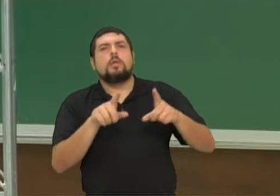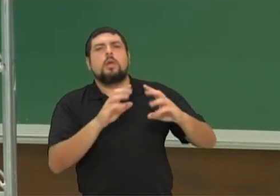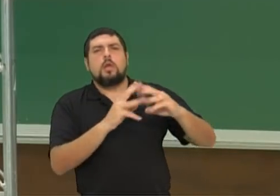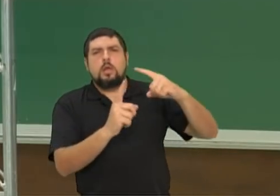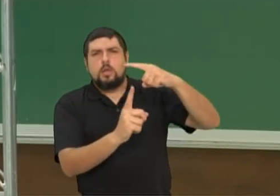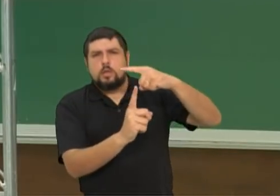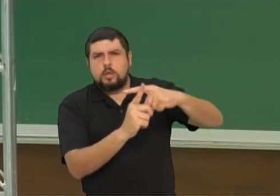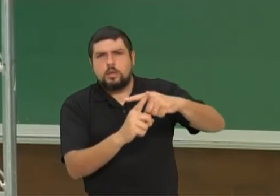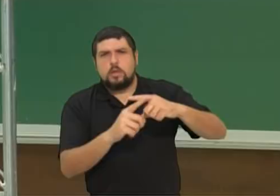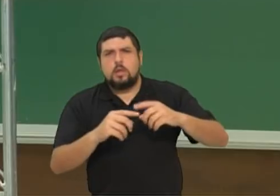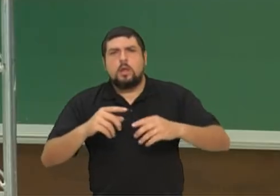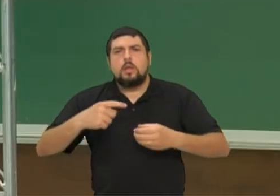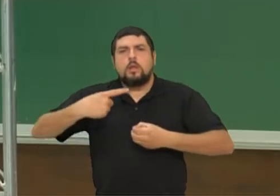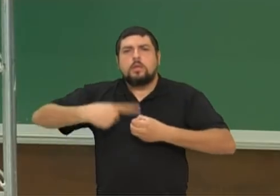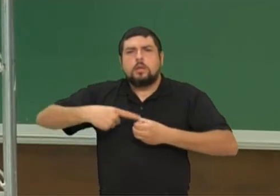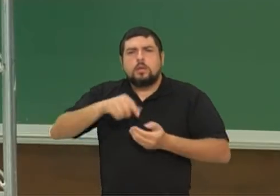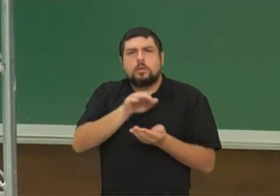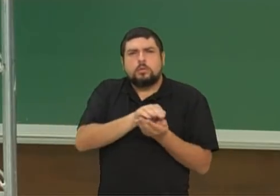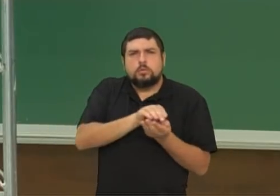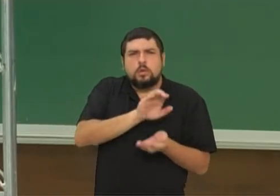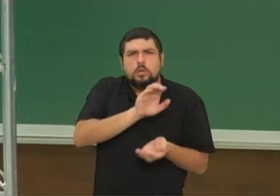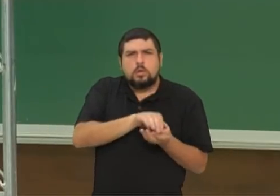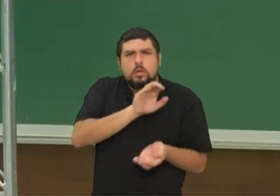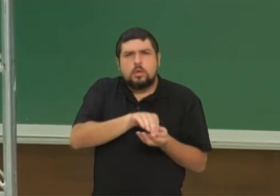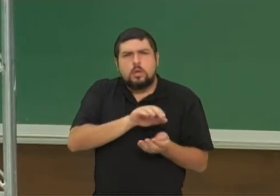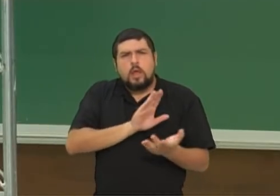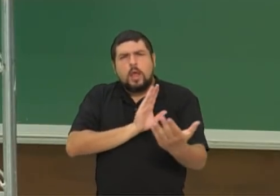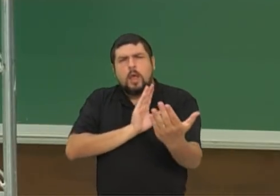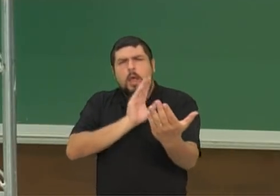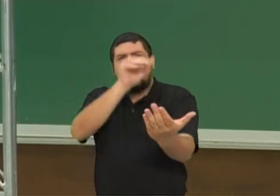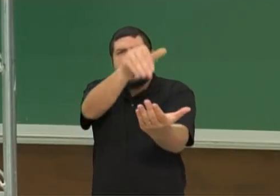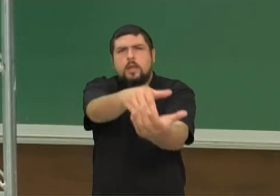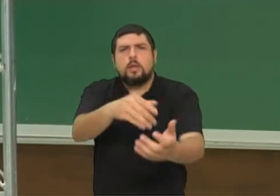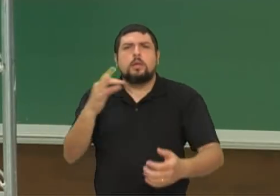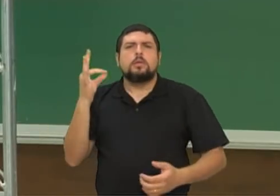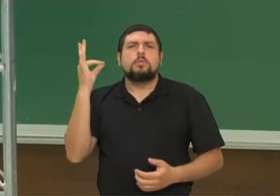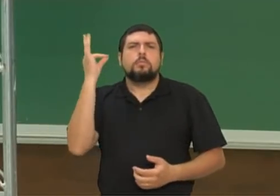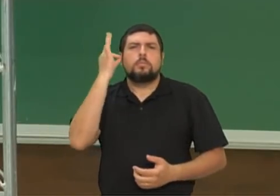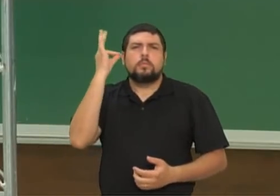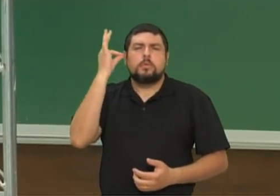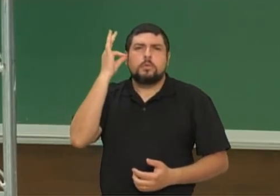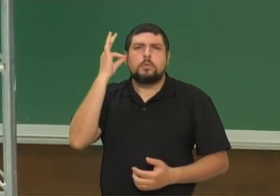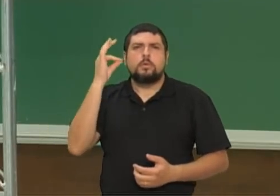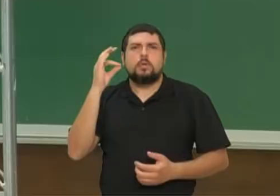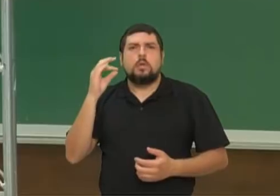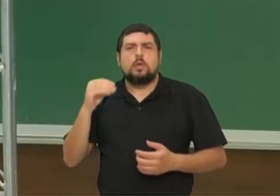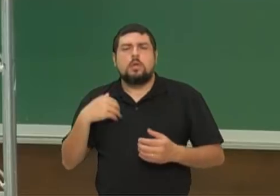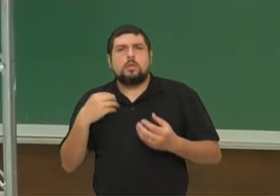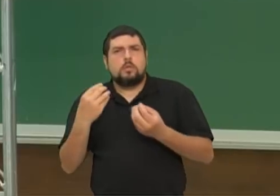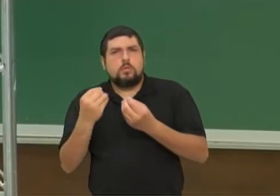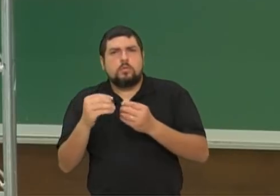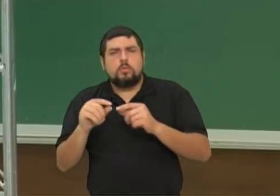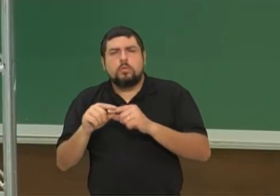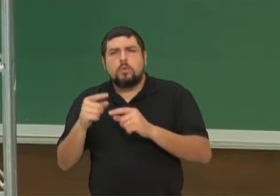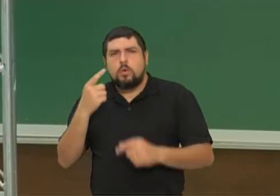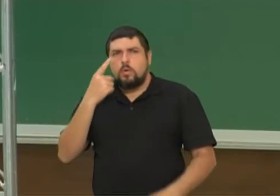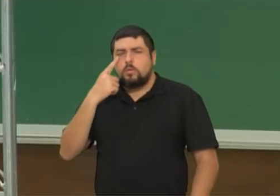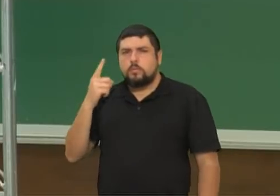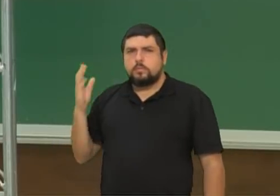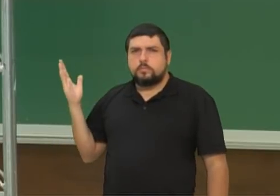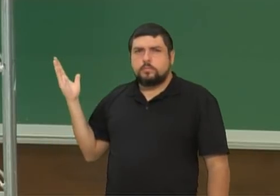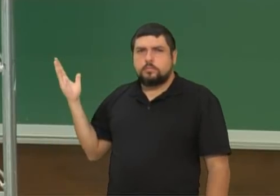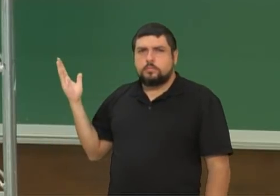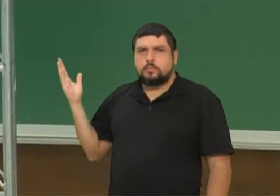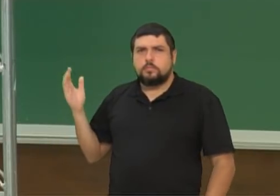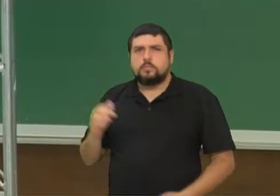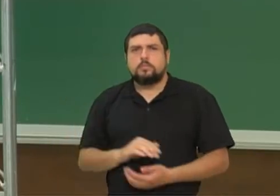até Ponta Grossa. É o chamado Norte Pioneiro e os Campos Gerais. Então nós temos aqui o